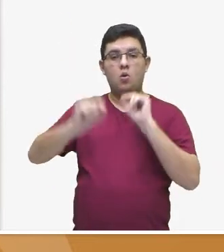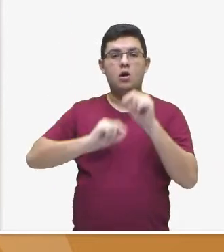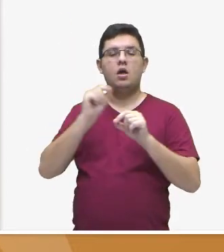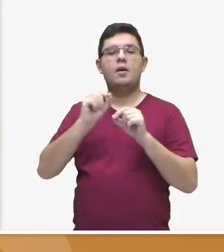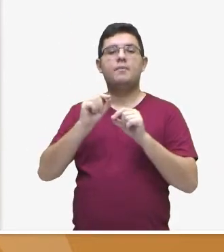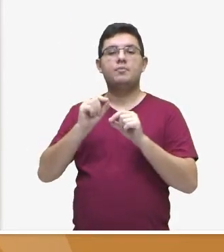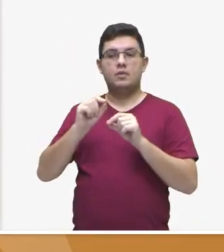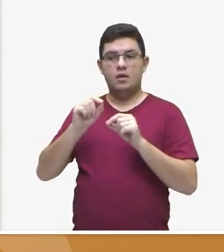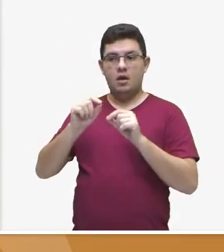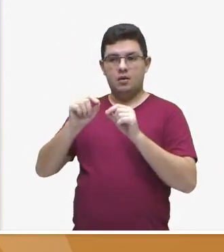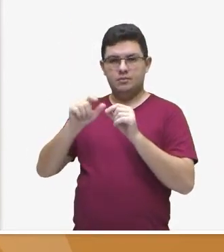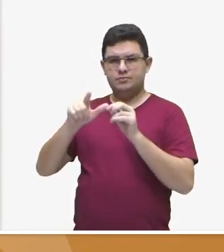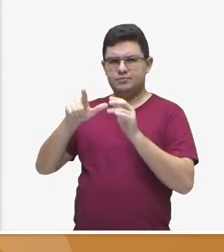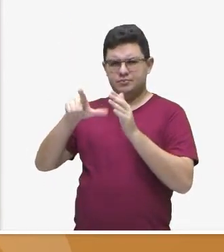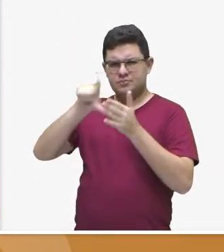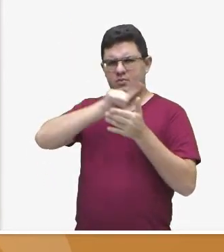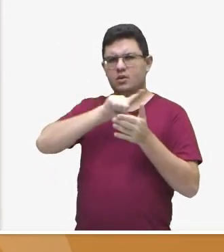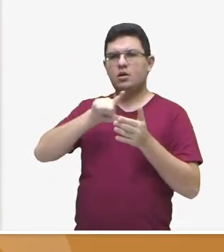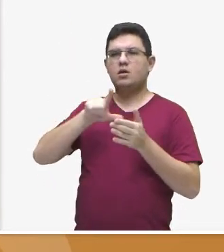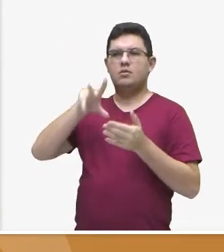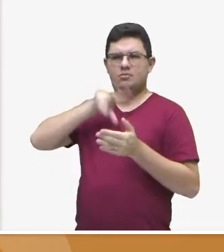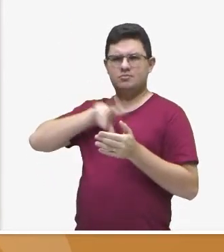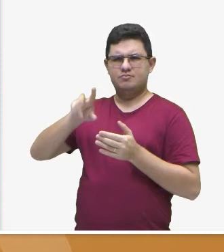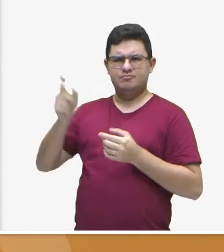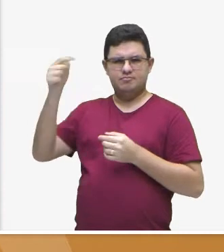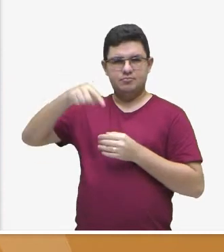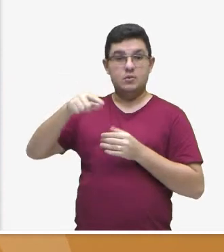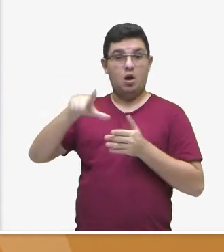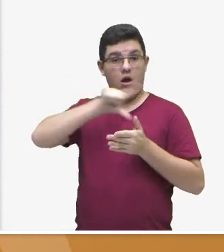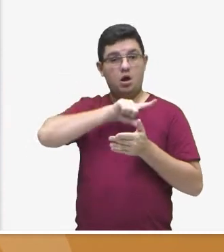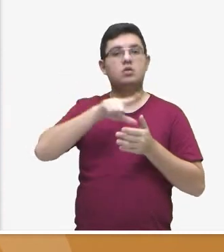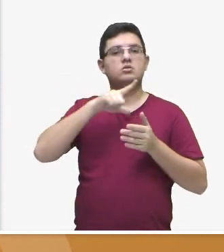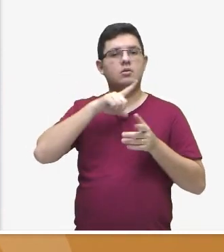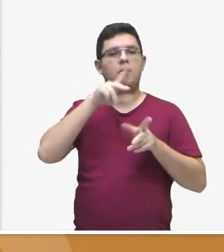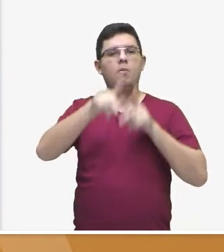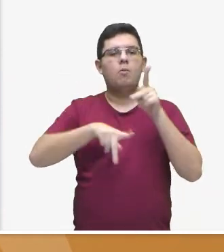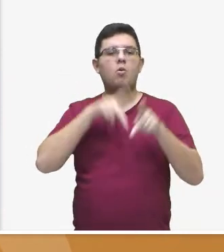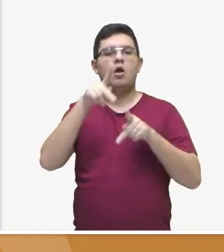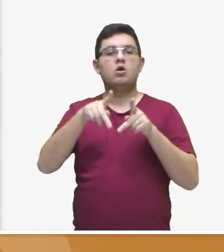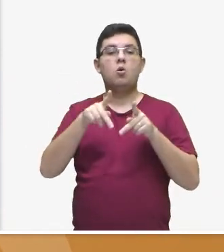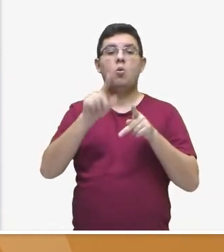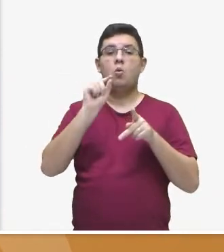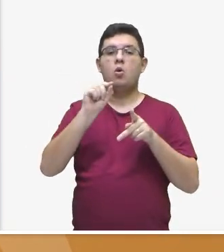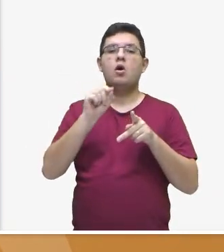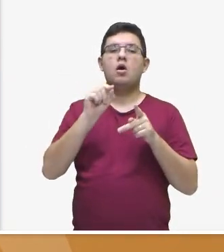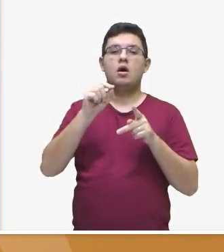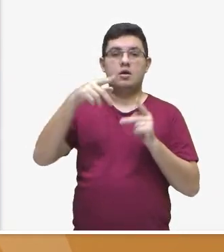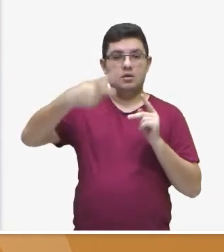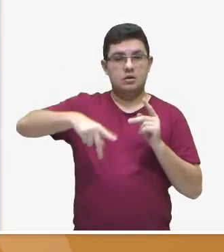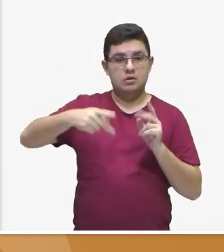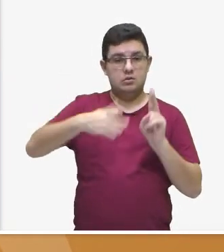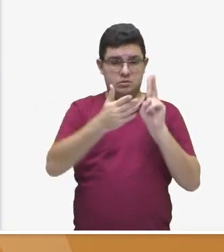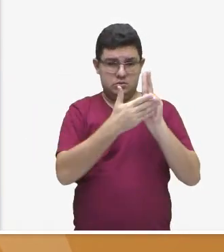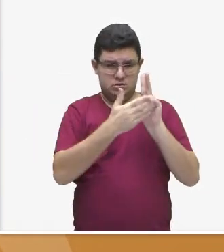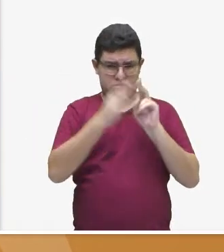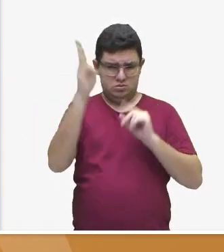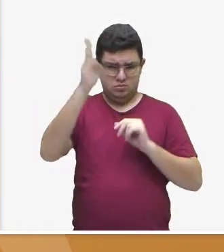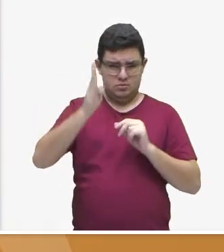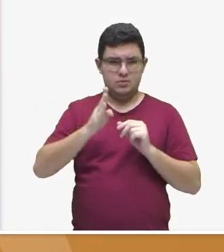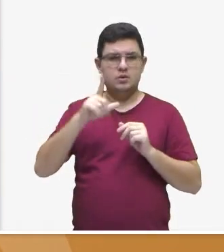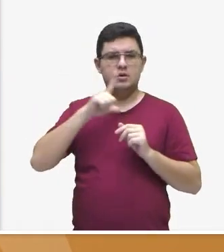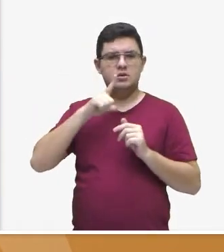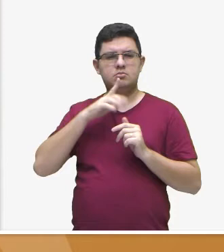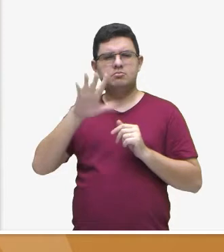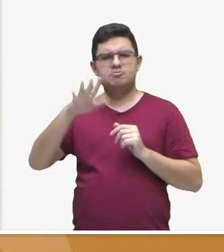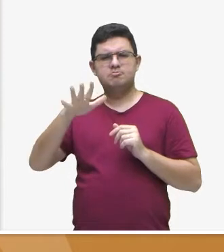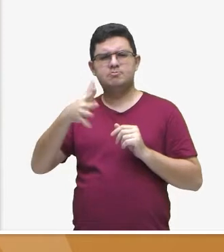4 milhões. Alguns chegam a falar em 5 milhões, né? Hoje restam apenas 600 mil, pertencentes